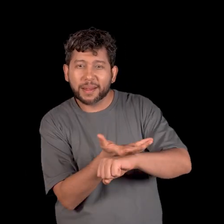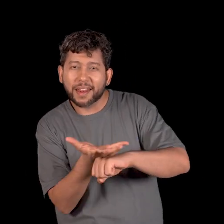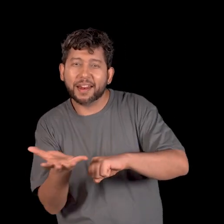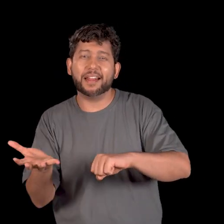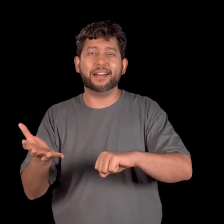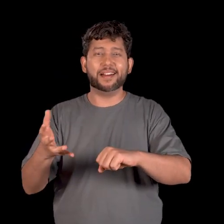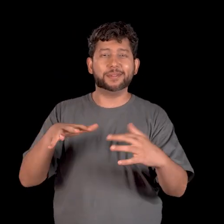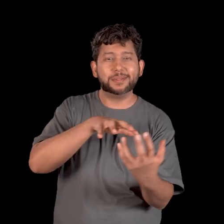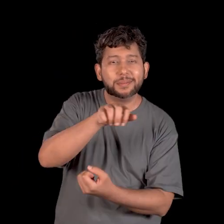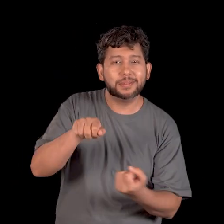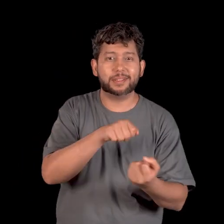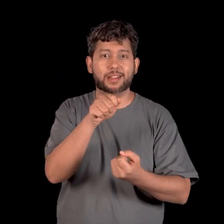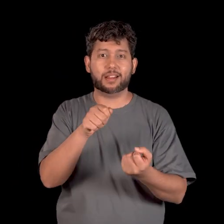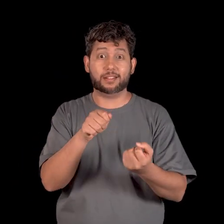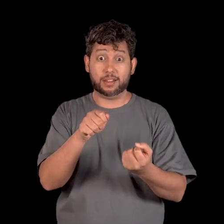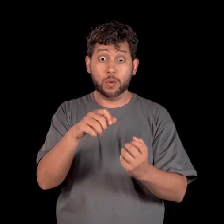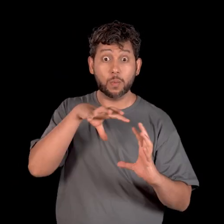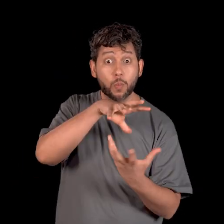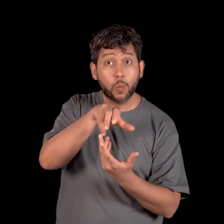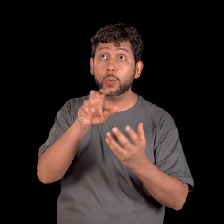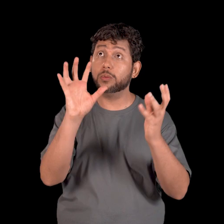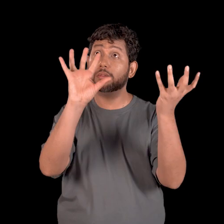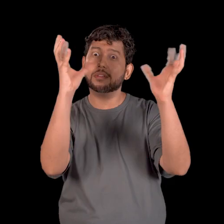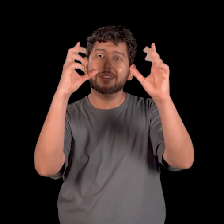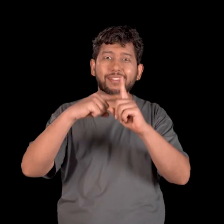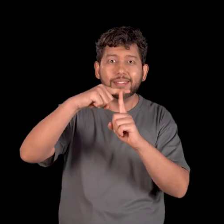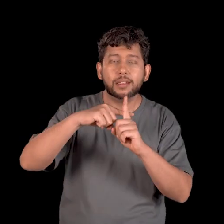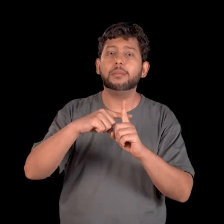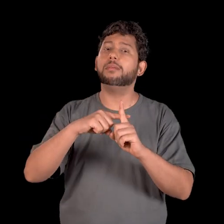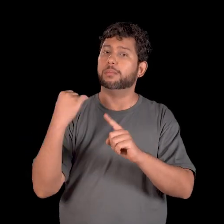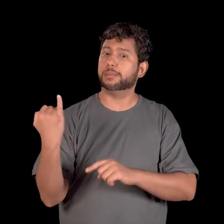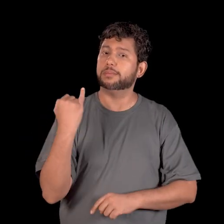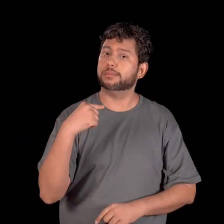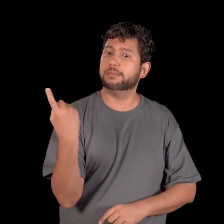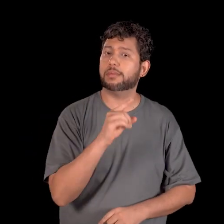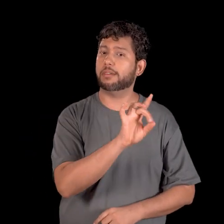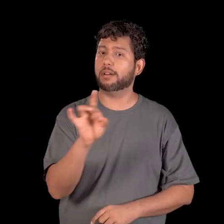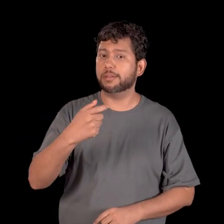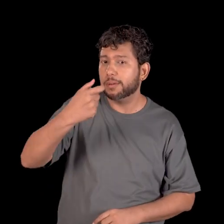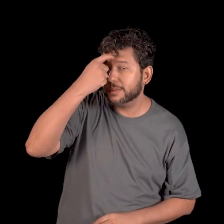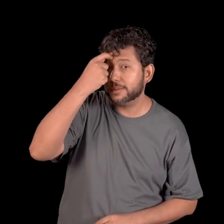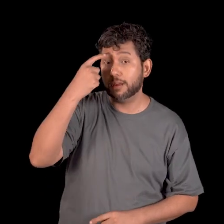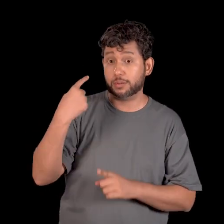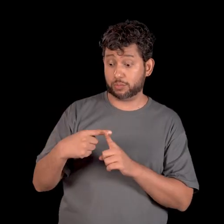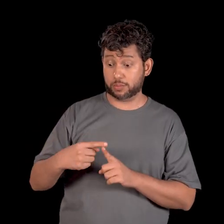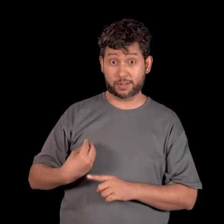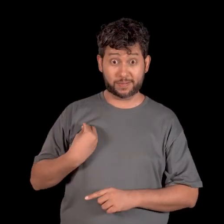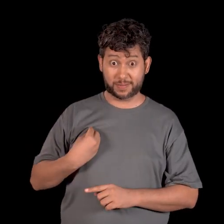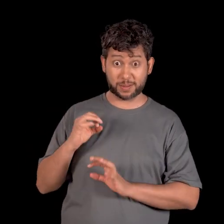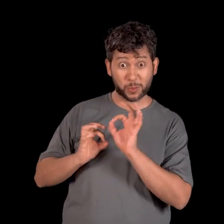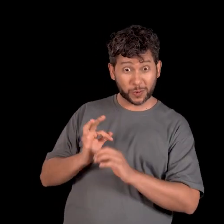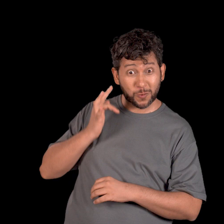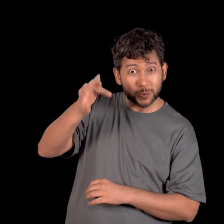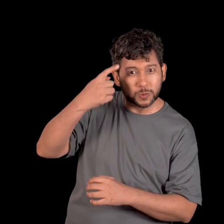à sustentabilidade e às mudanças climáticas são fundamentais para o exercício da cidadania e para as discussões sobre nosso futuro. Por